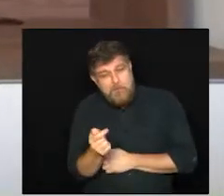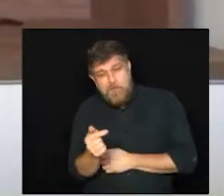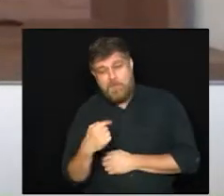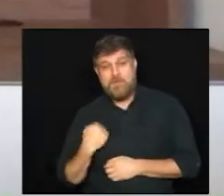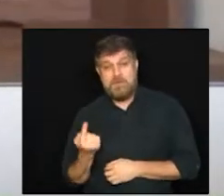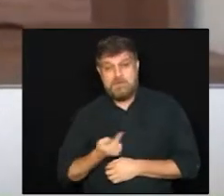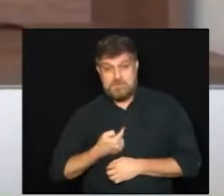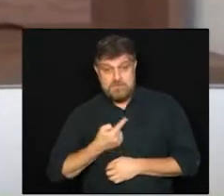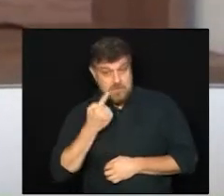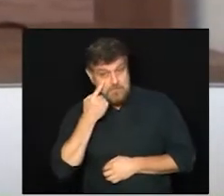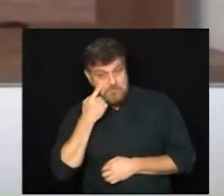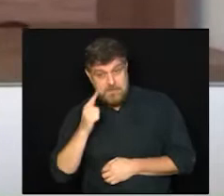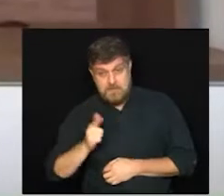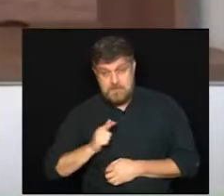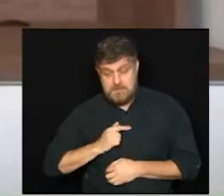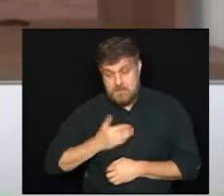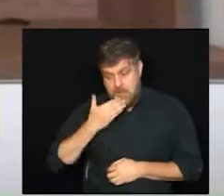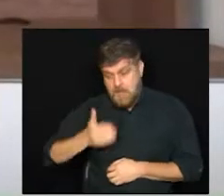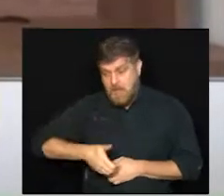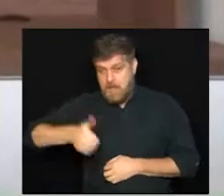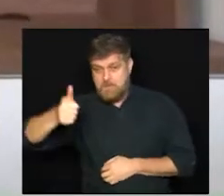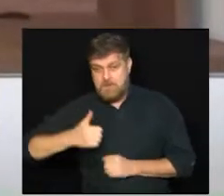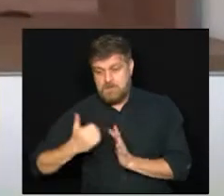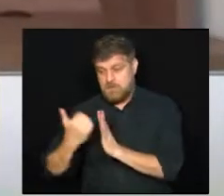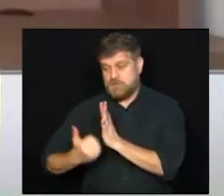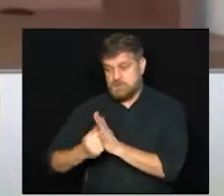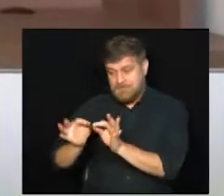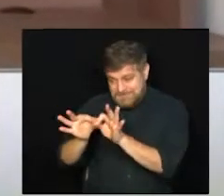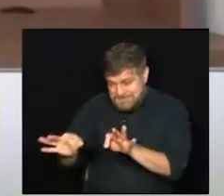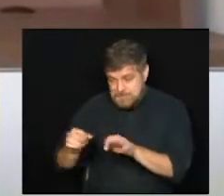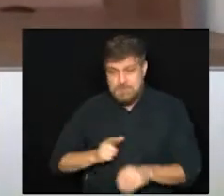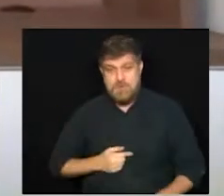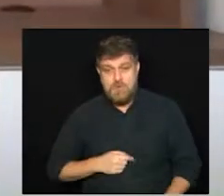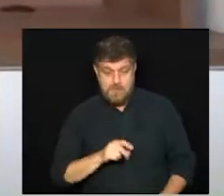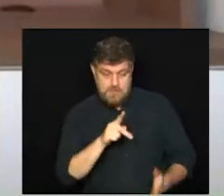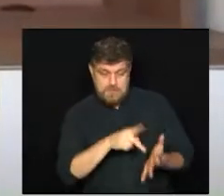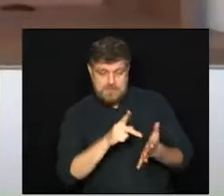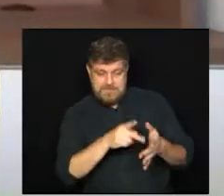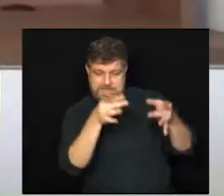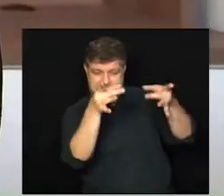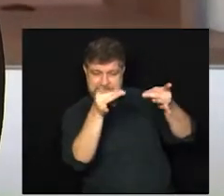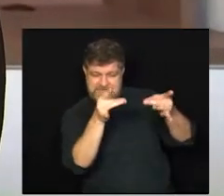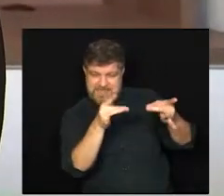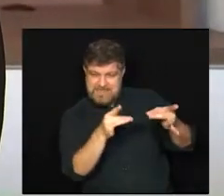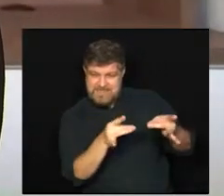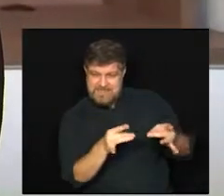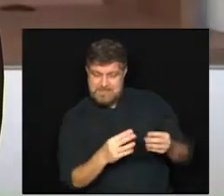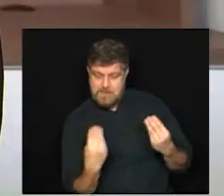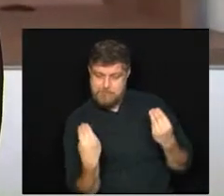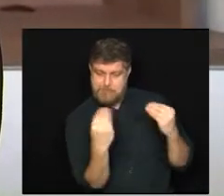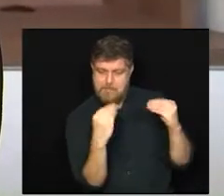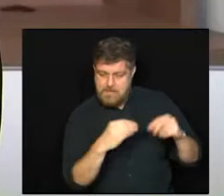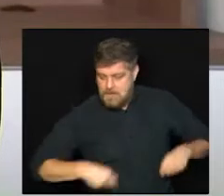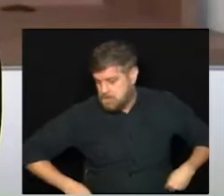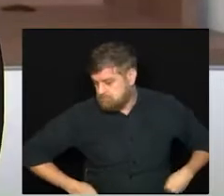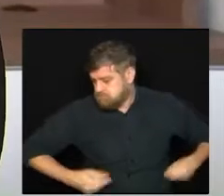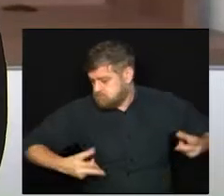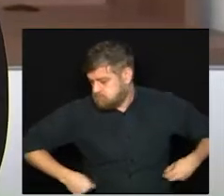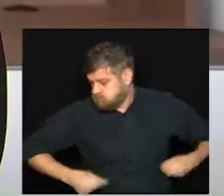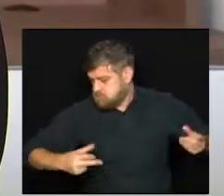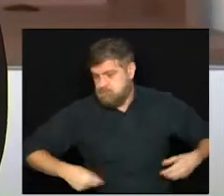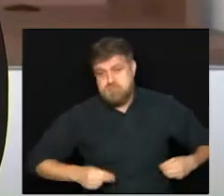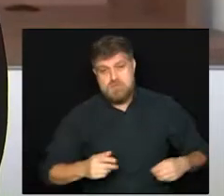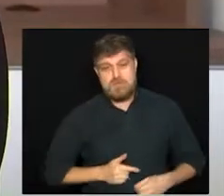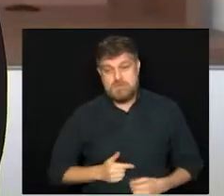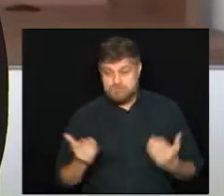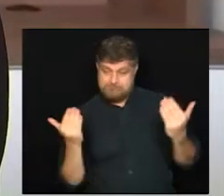gente vai verificar se é mais vantajoso o desconto simplificado ou realmente lançar essas despesas na declaração, né?